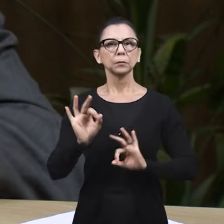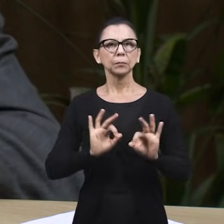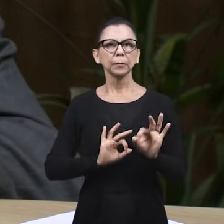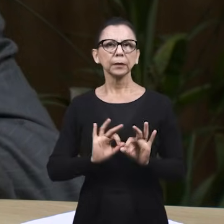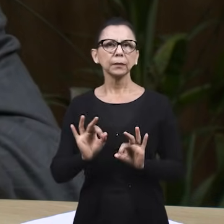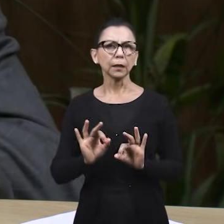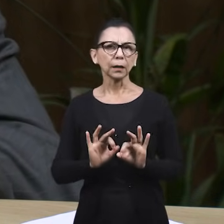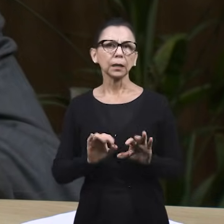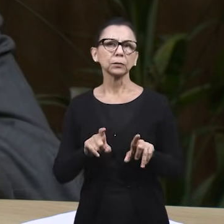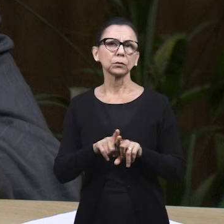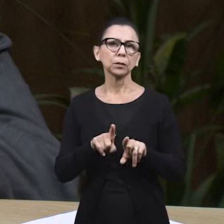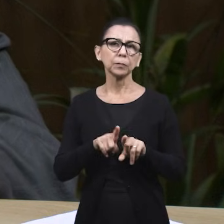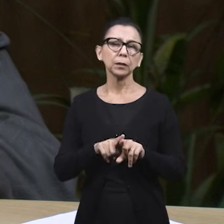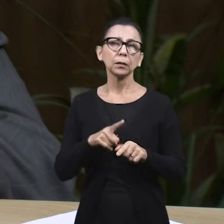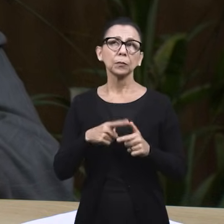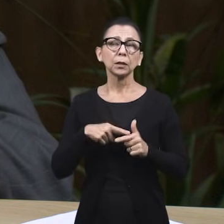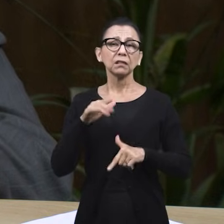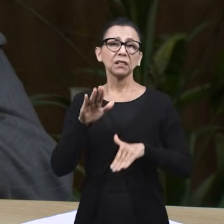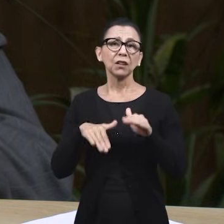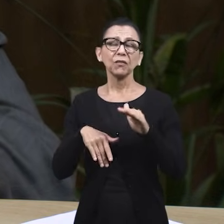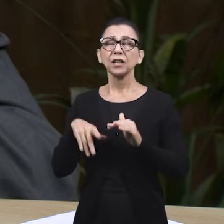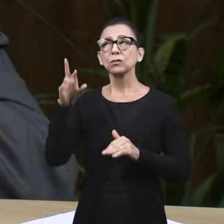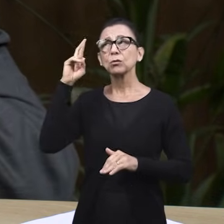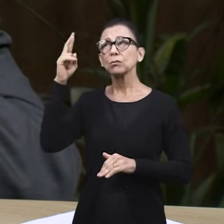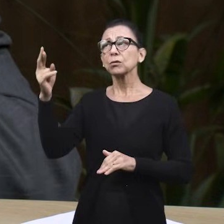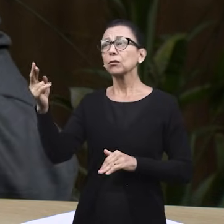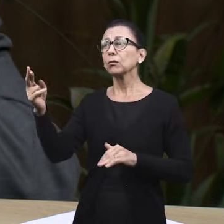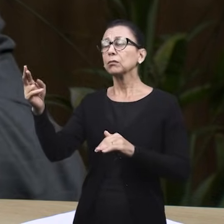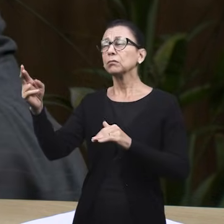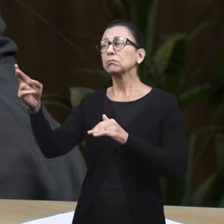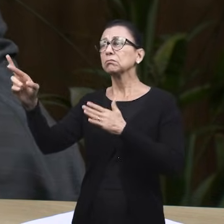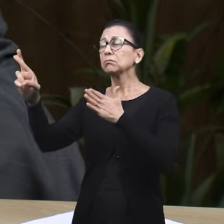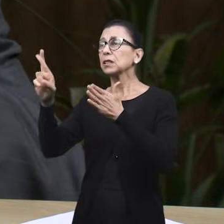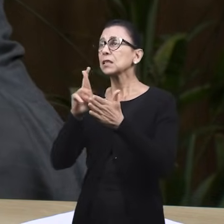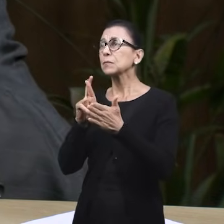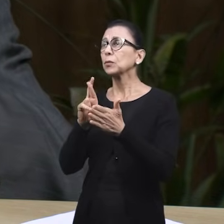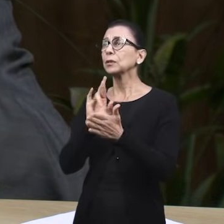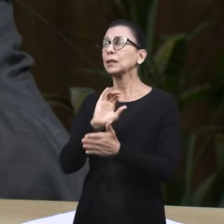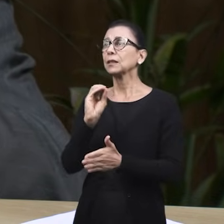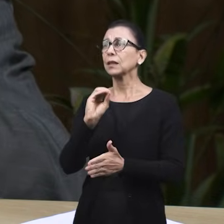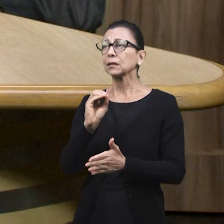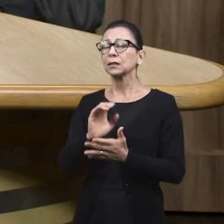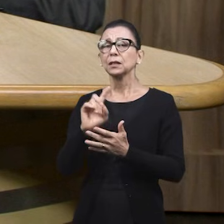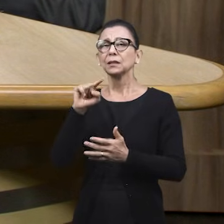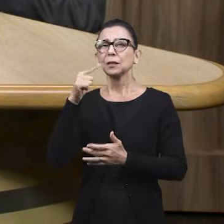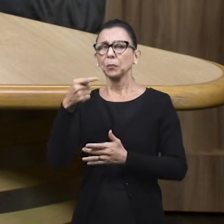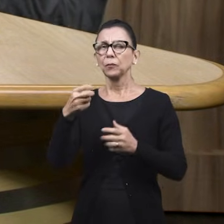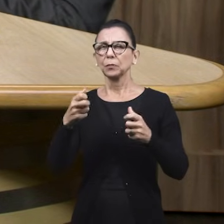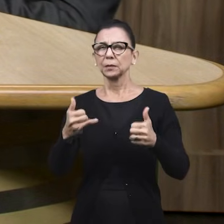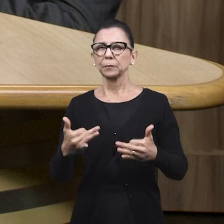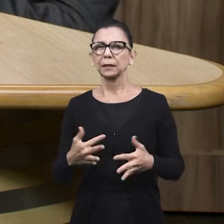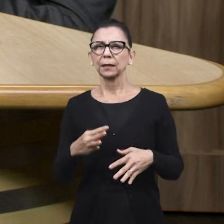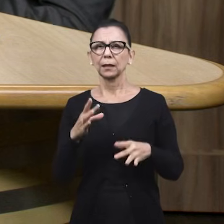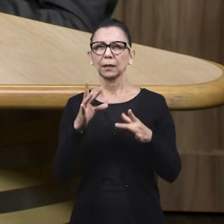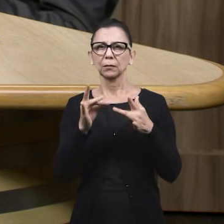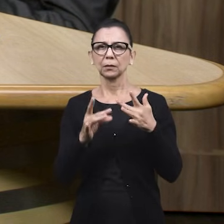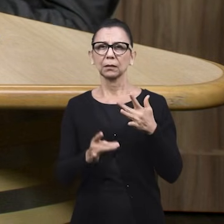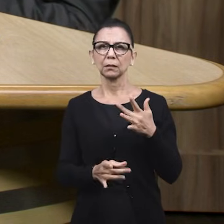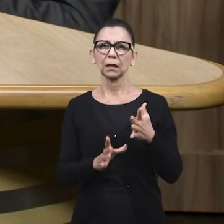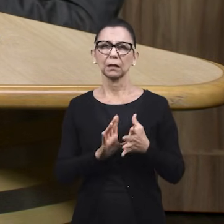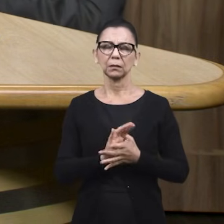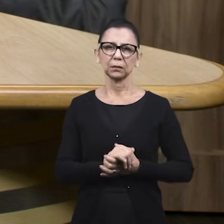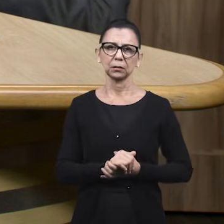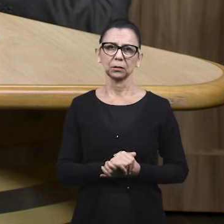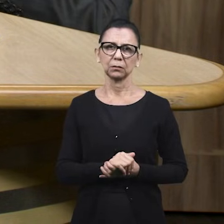também. Talvez o Senhor não queira falar. Nós vamos dizer alguma coisa ainda sobre isso. Ainda sobre isso, mas talvez o Senhor não queira